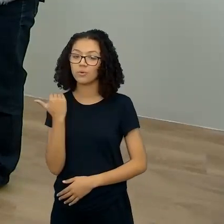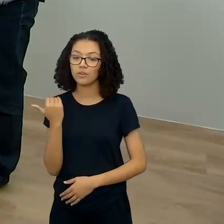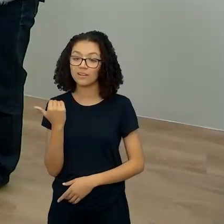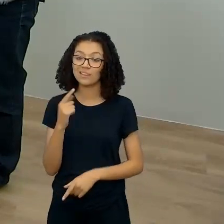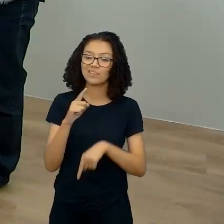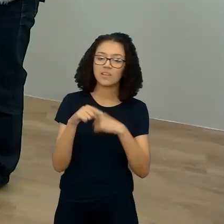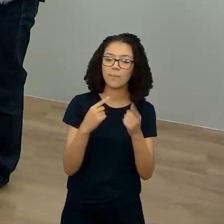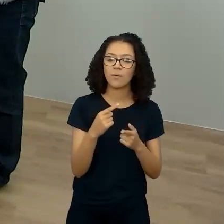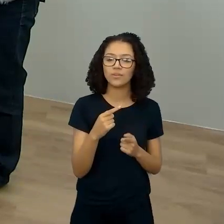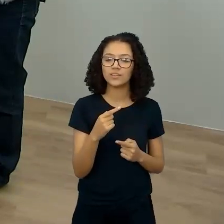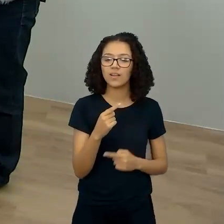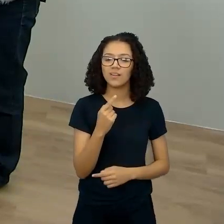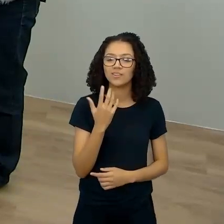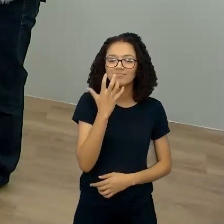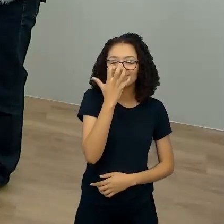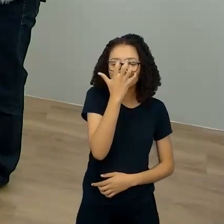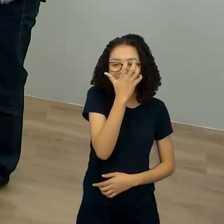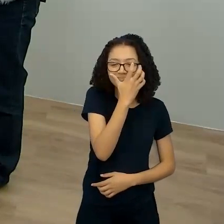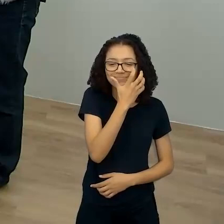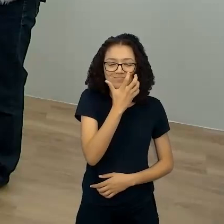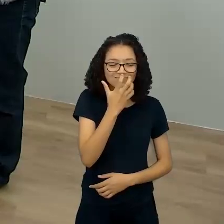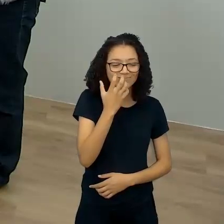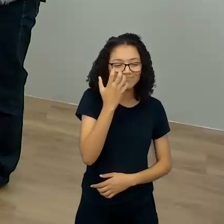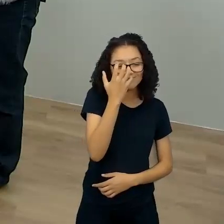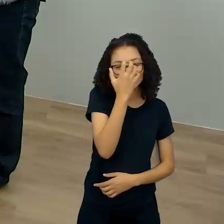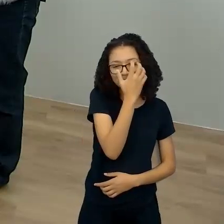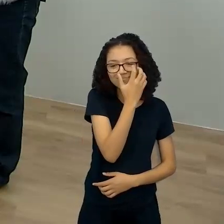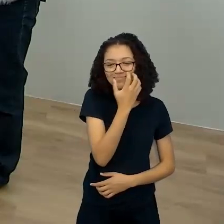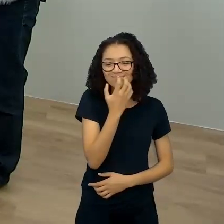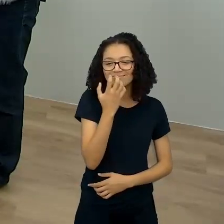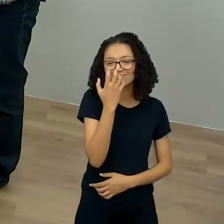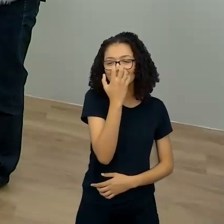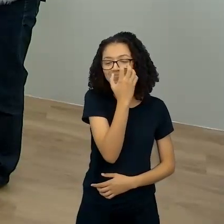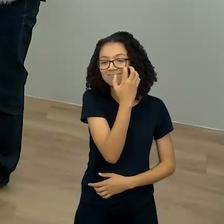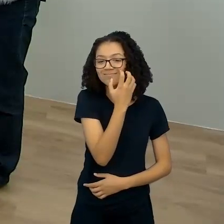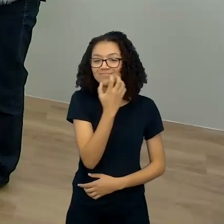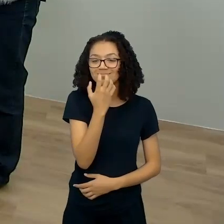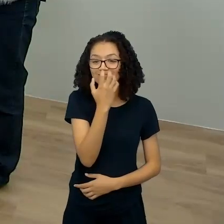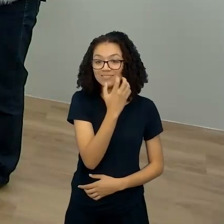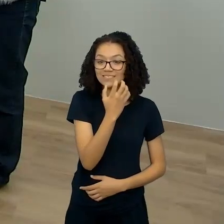amoroso. Sabe quem defendeu ela para que ela não perdesse